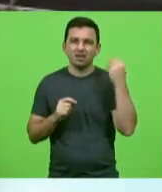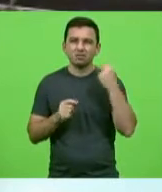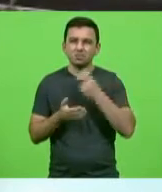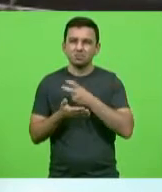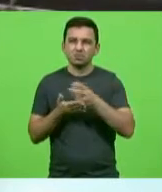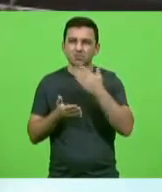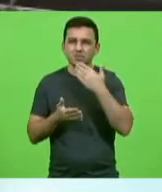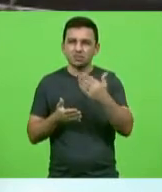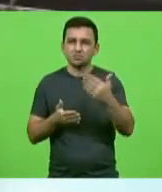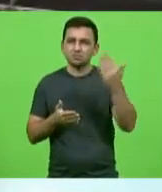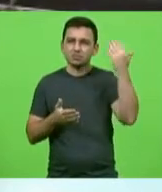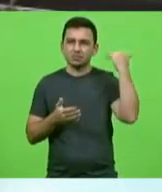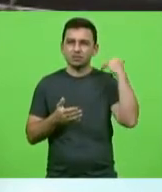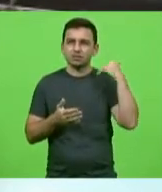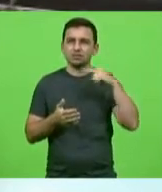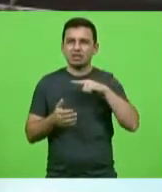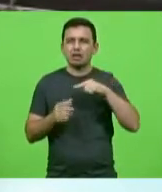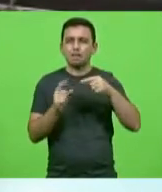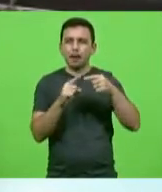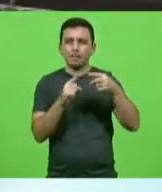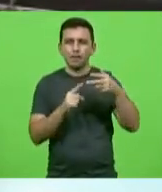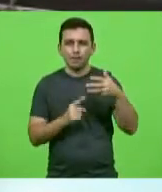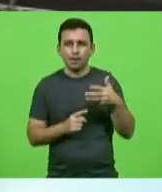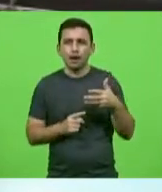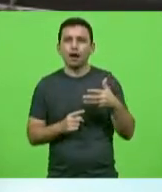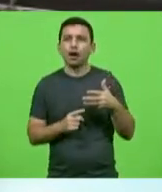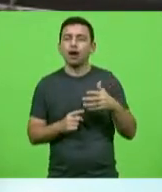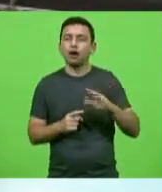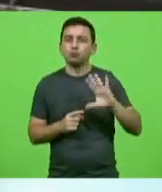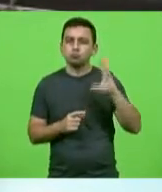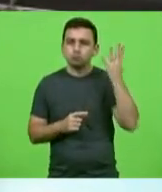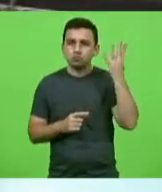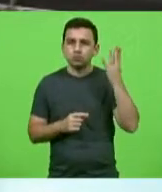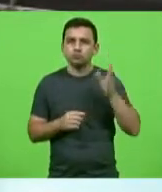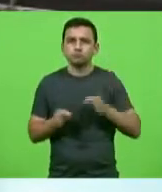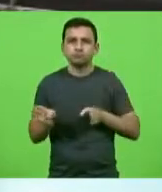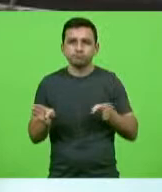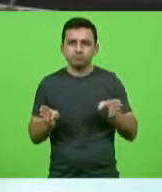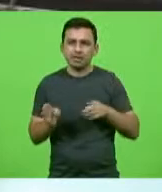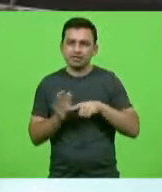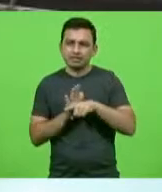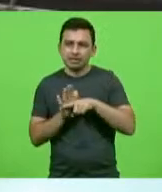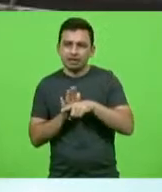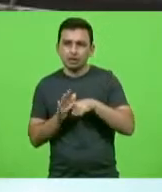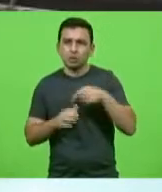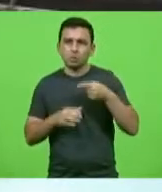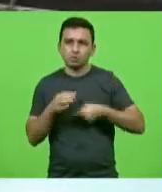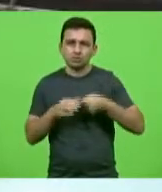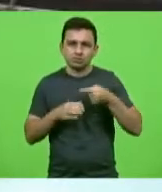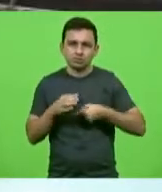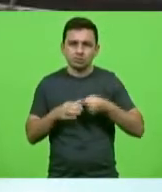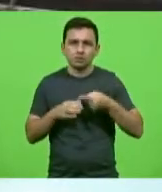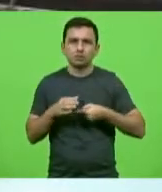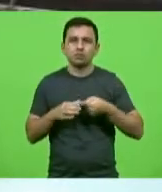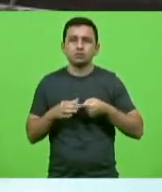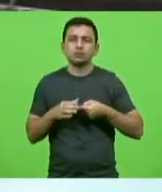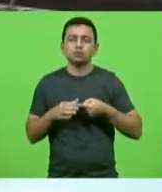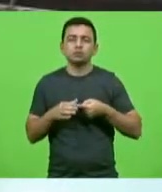impeachment precedente, diversos elementos circunstanciais contemporâneos à análise da comissão que autorizou o